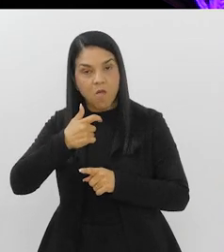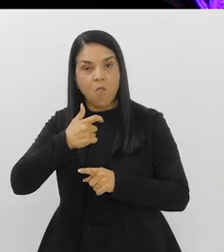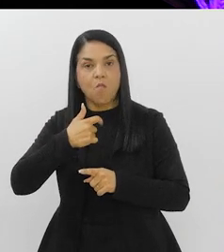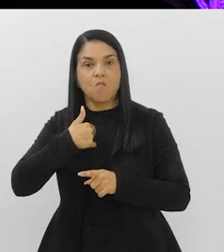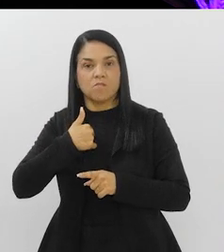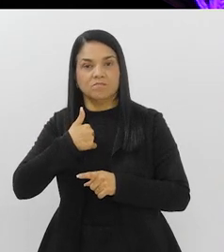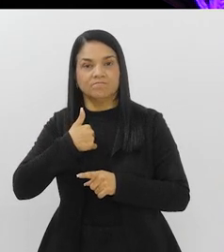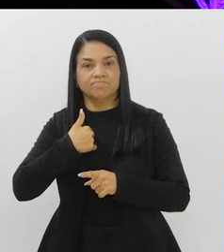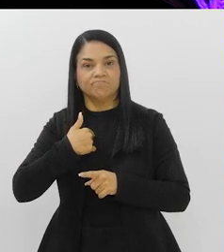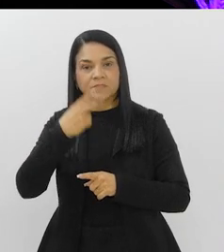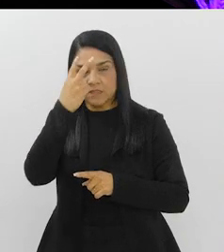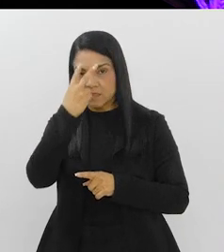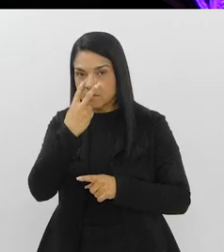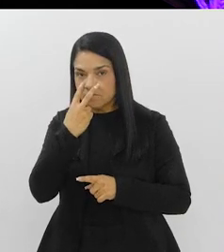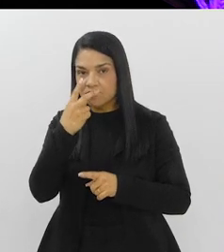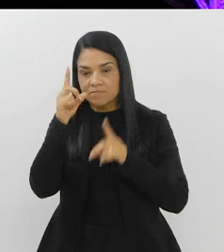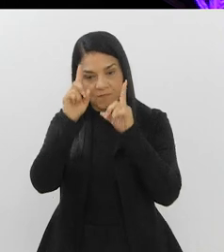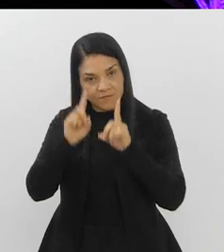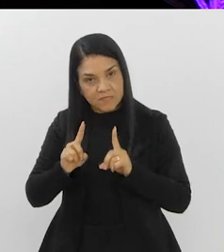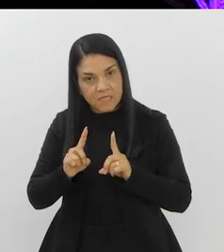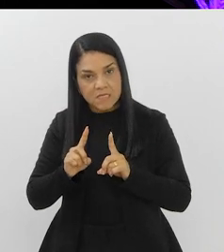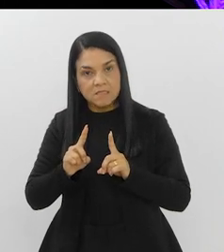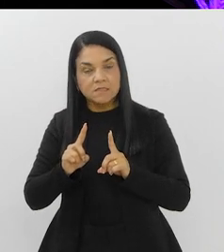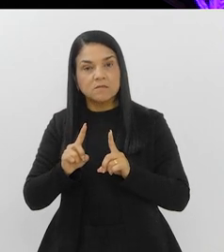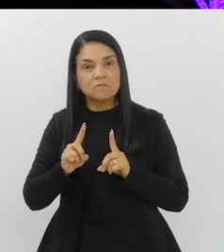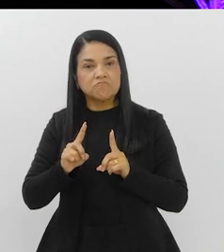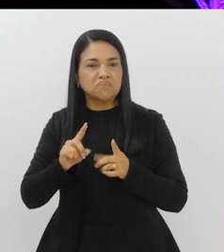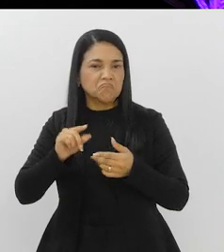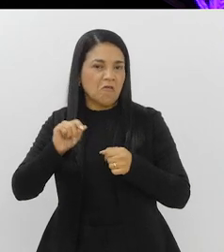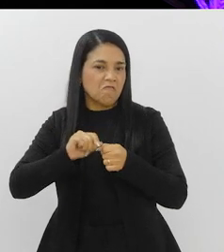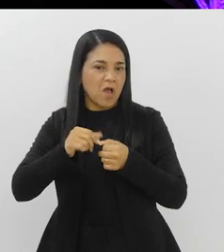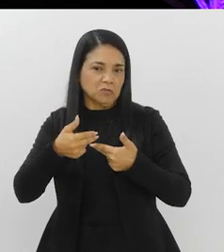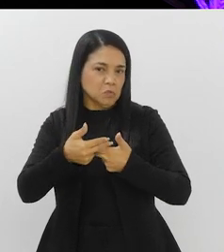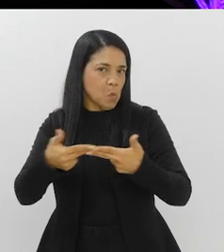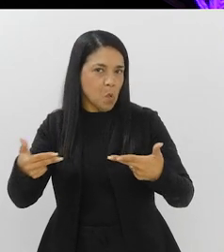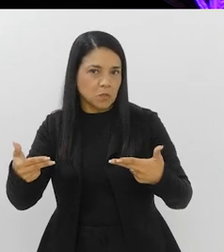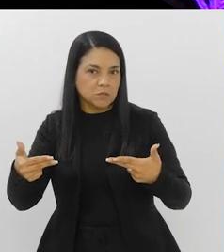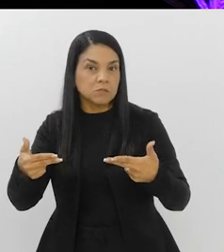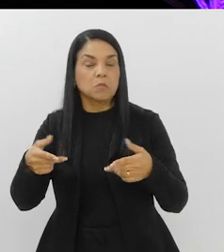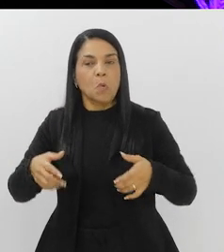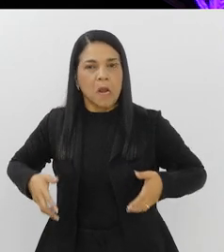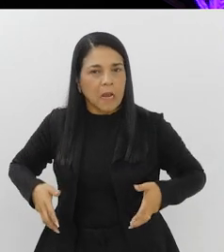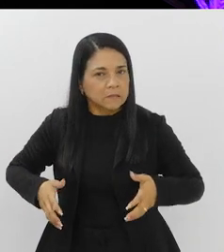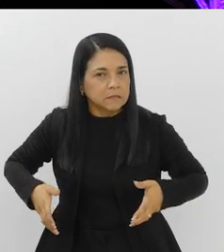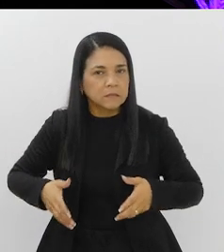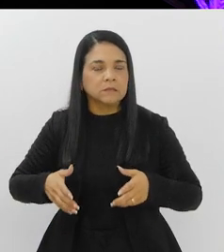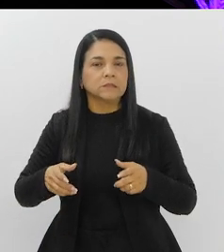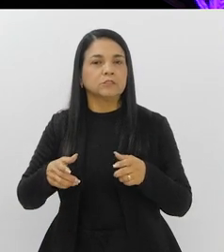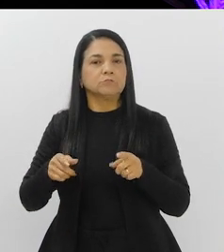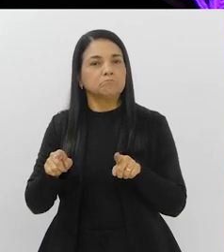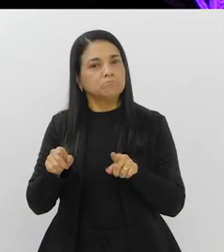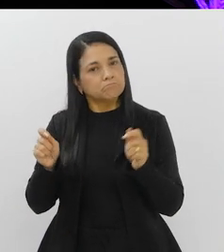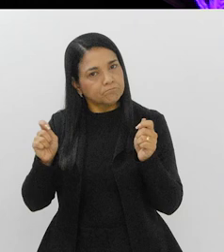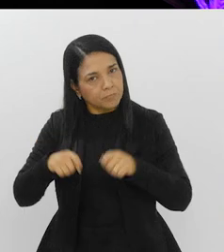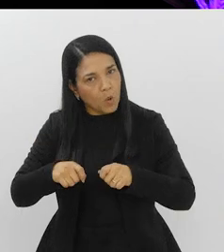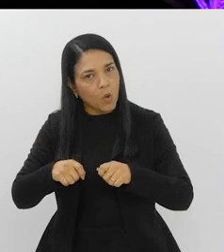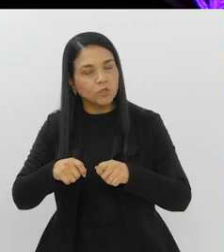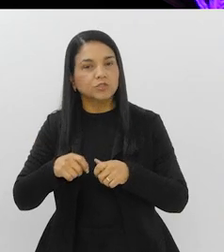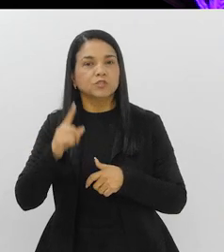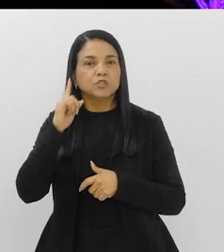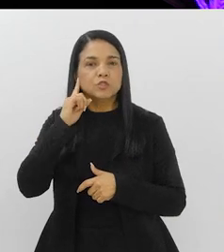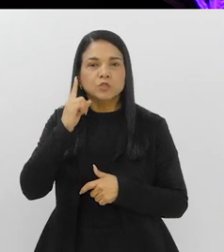assim como eu né Com a minha deficiência visual posso fazer um monte de coisa ou cadeirante também pode a pessoa